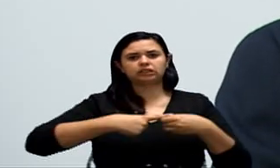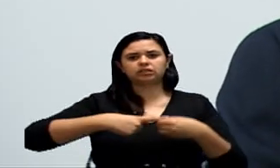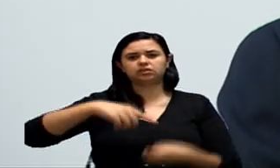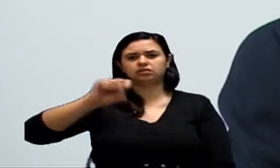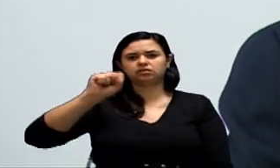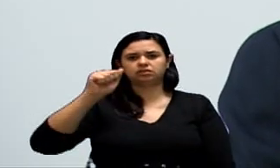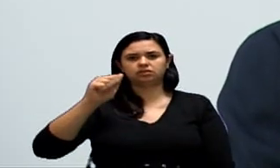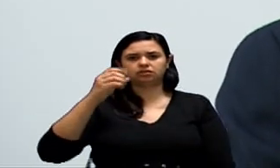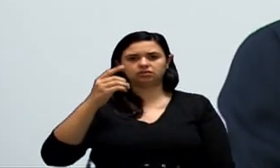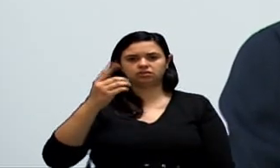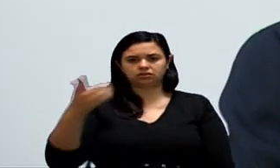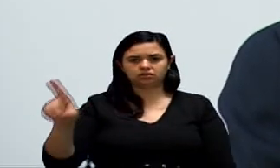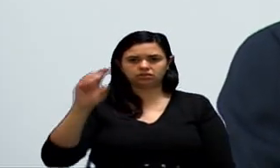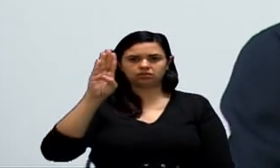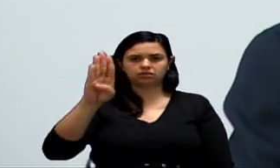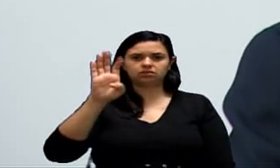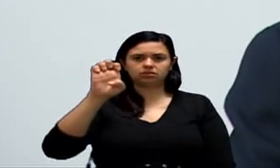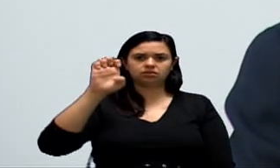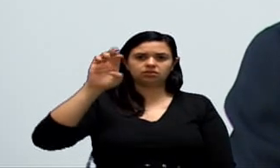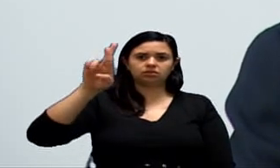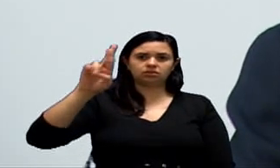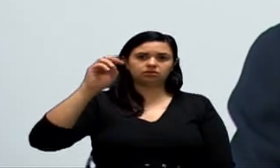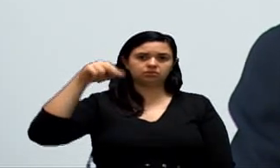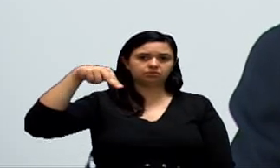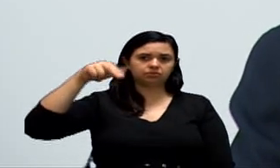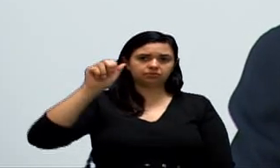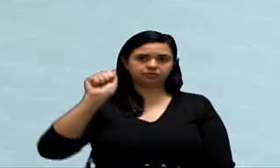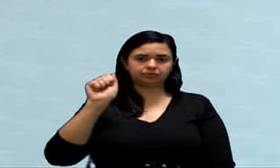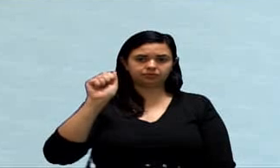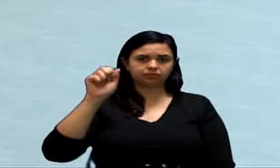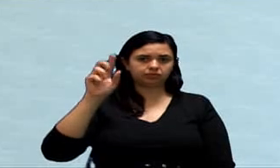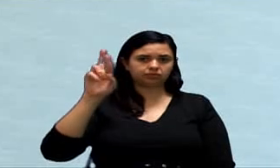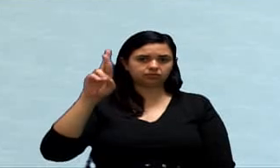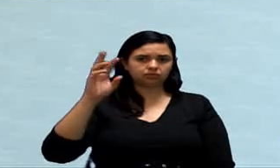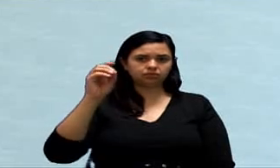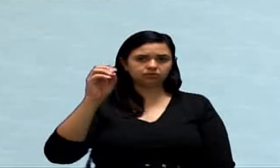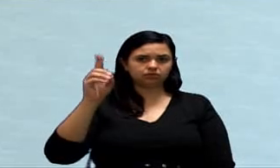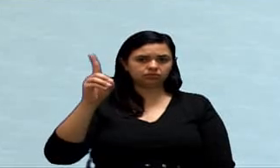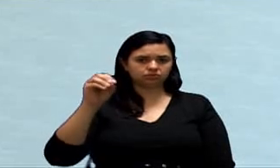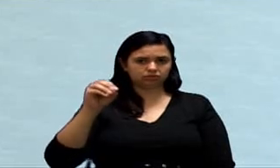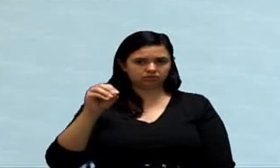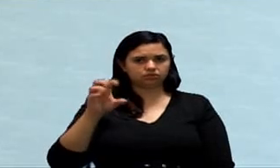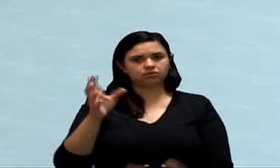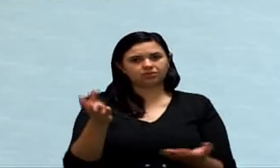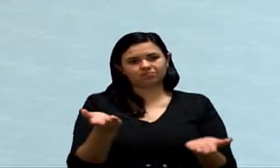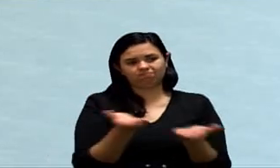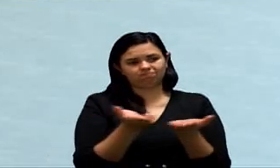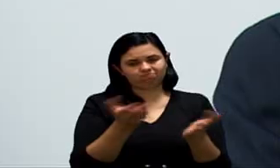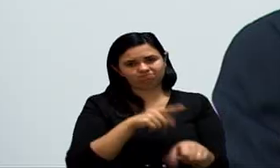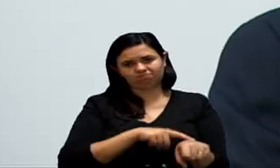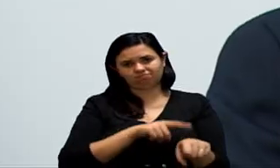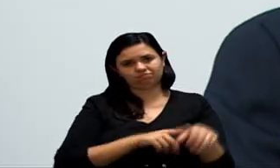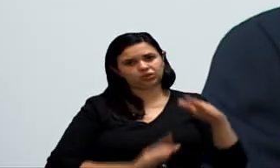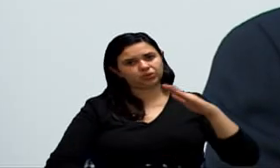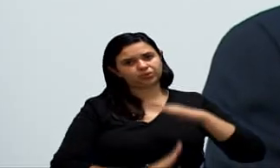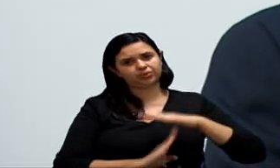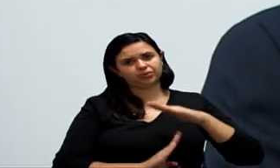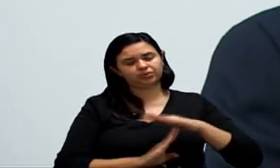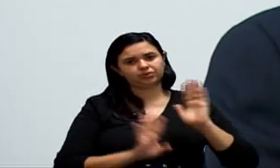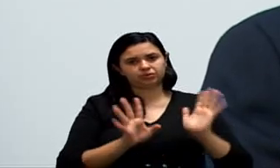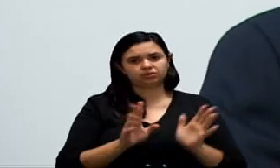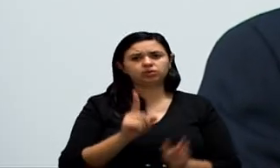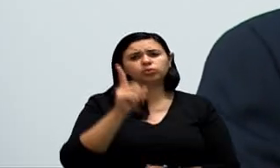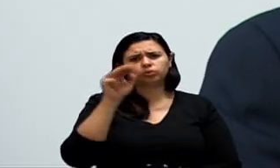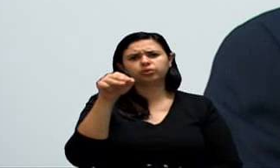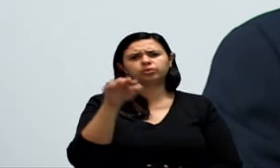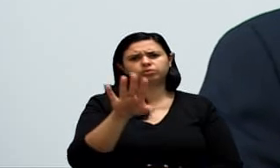né, Cristiano? Nosso aqui foi implantado na época do Vitor Lima. Nós já passamos do horário. Só está acabando, é um minuto, já está acabando.